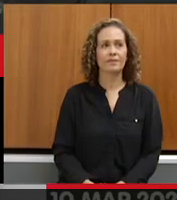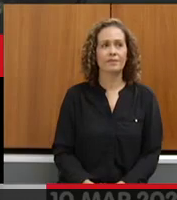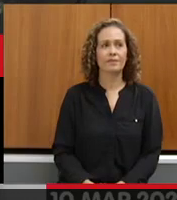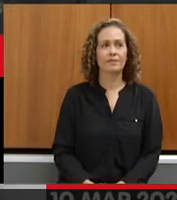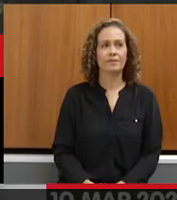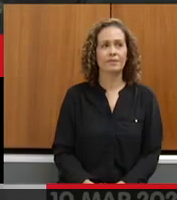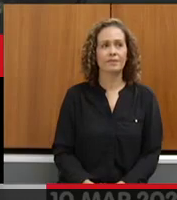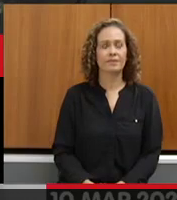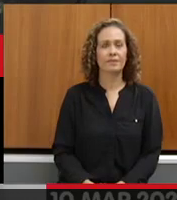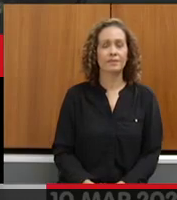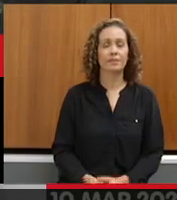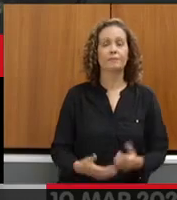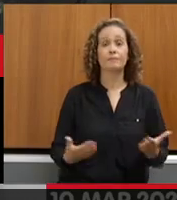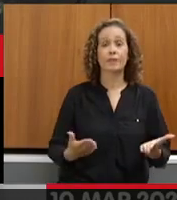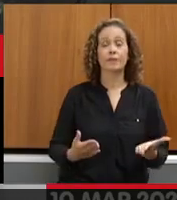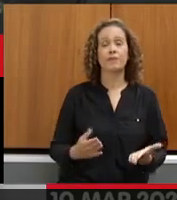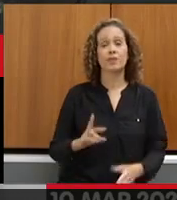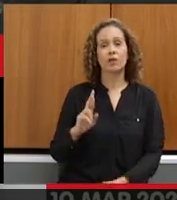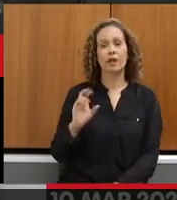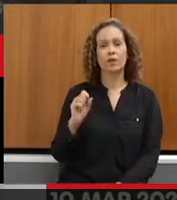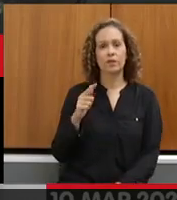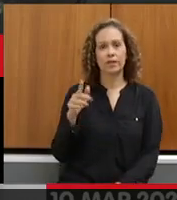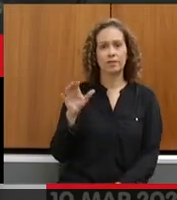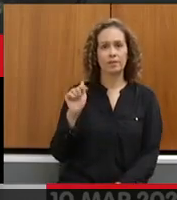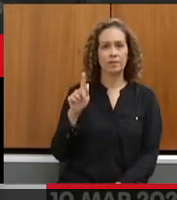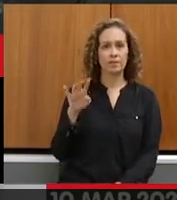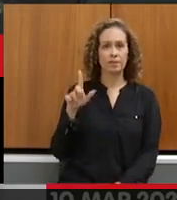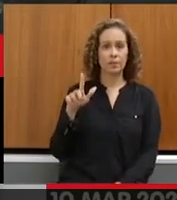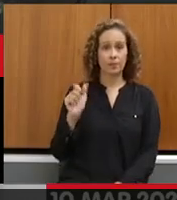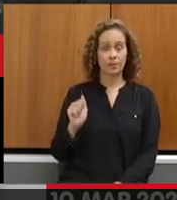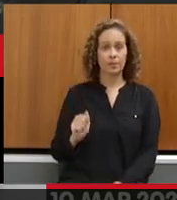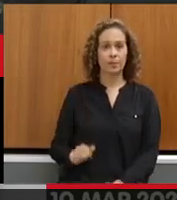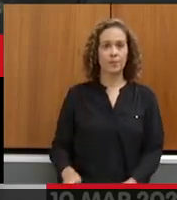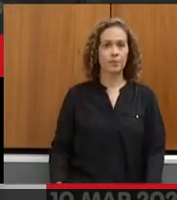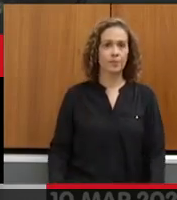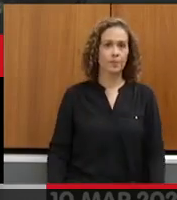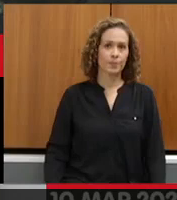em seguida vamos ouvir a deputada Rosângela Reis on